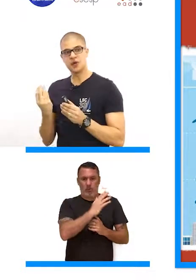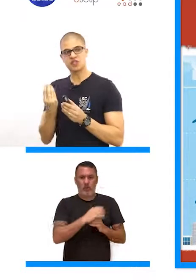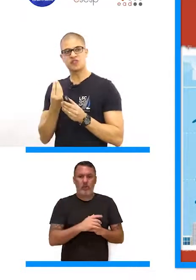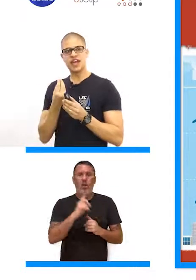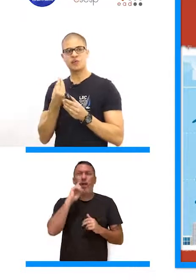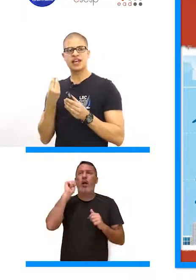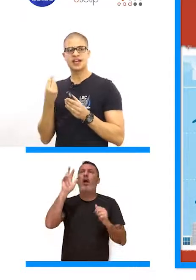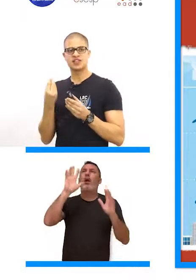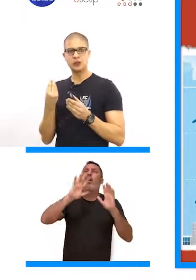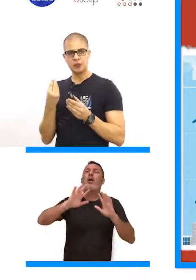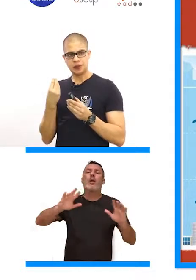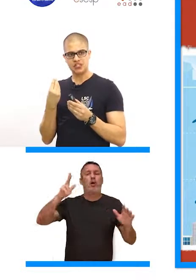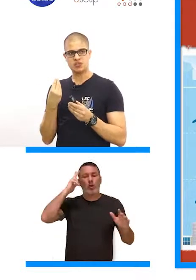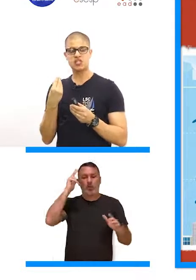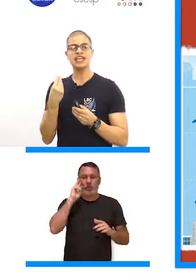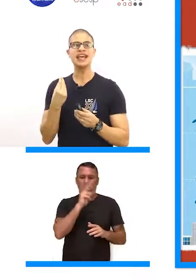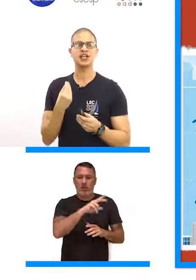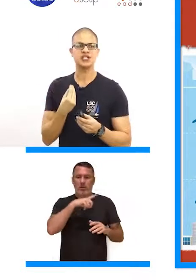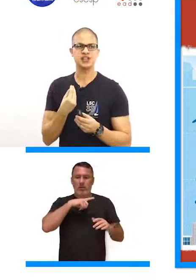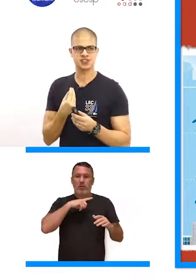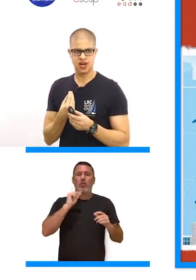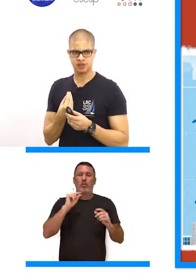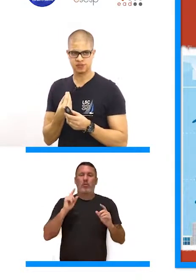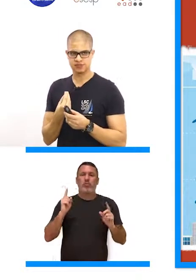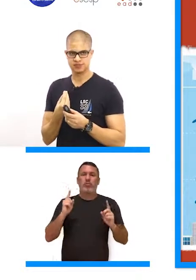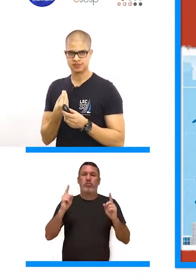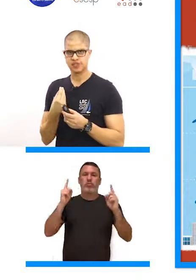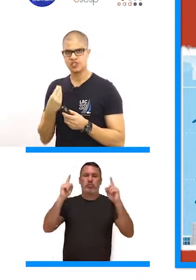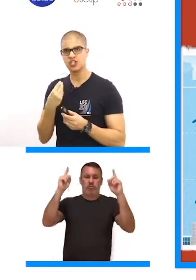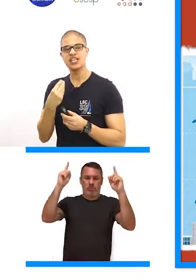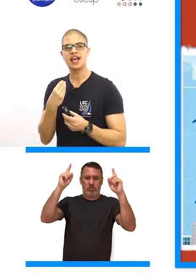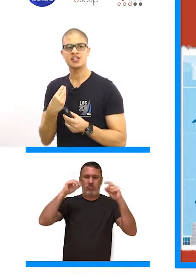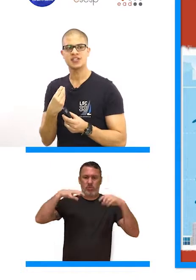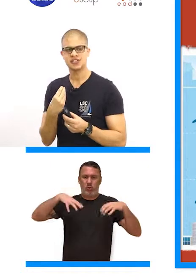meio atmosférico ele é aquecido pelo processo de irradiação